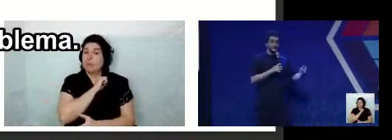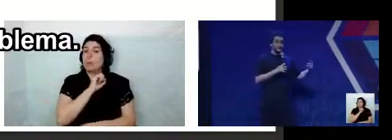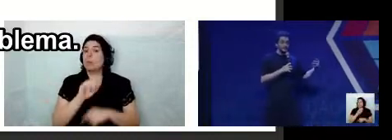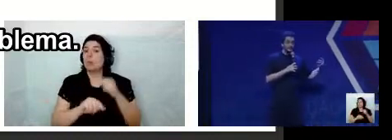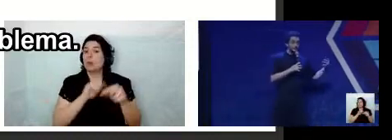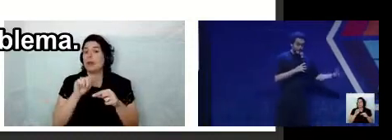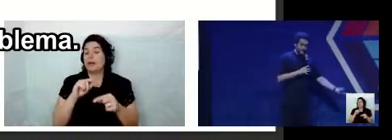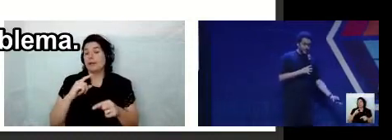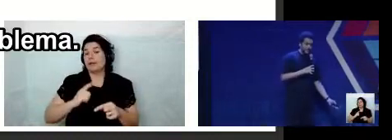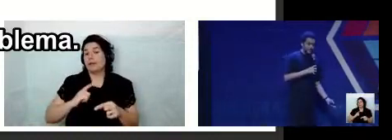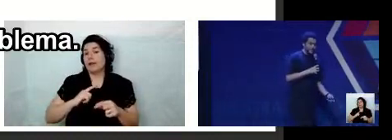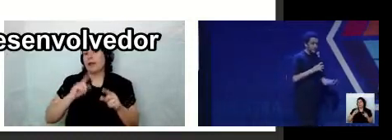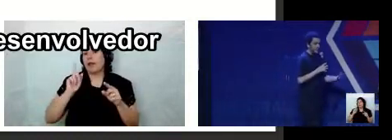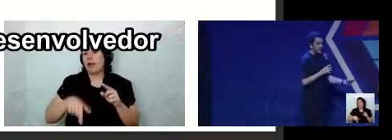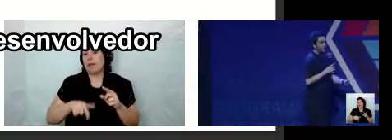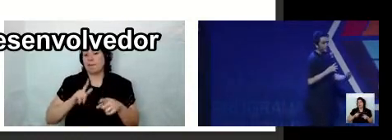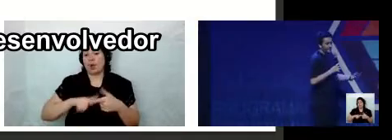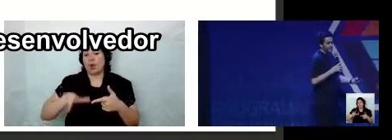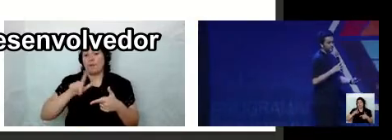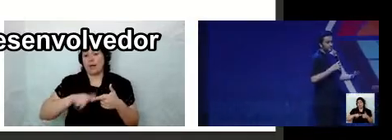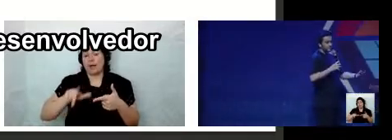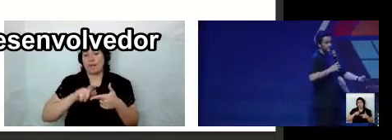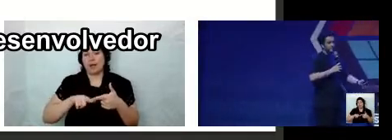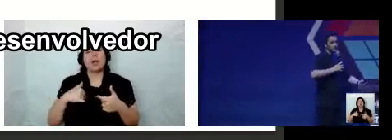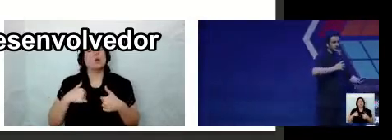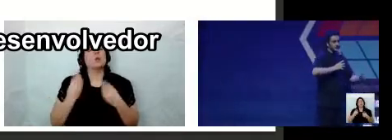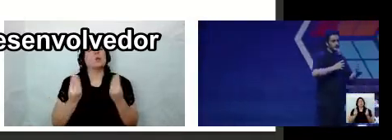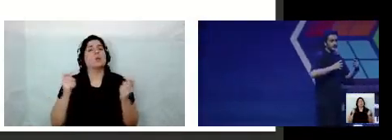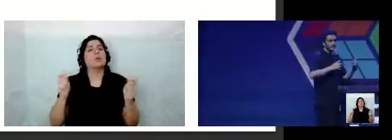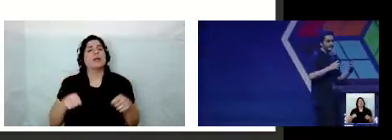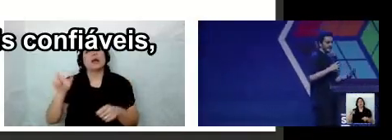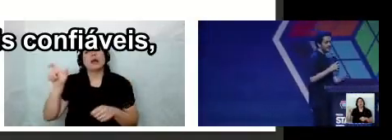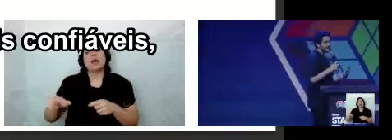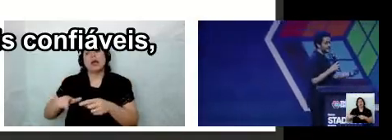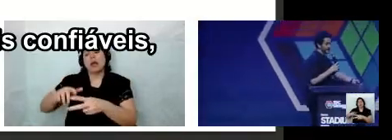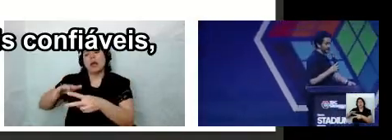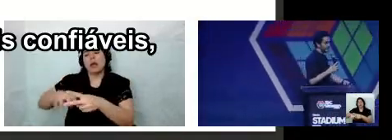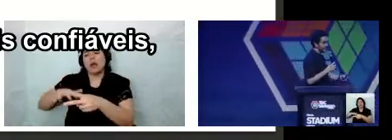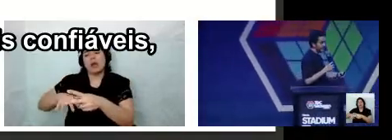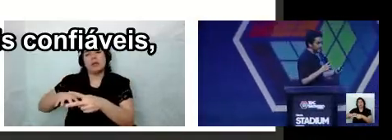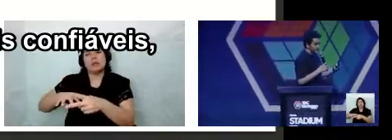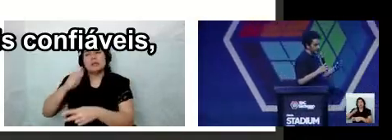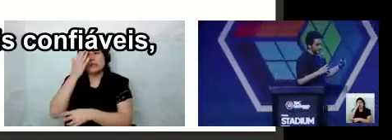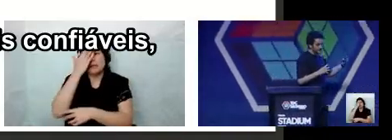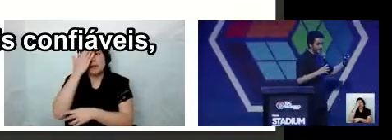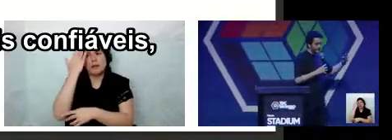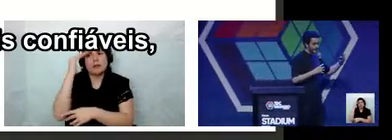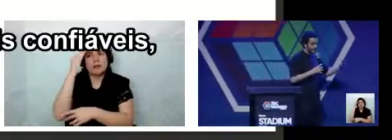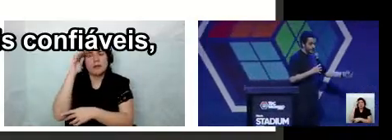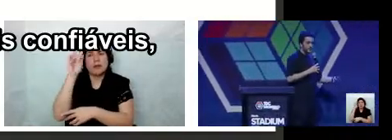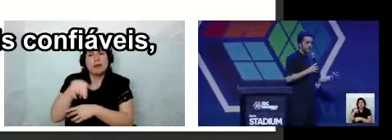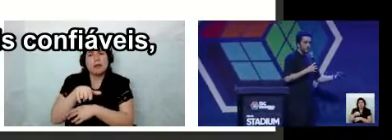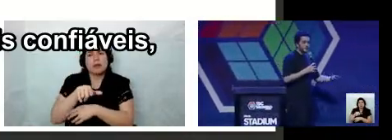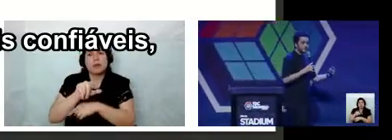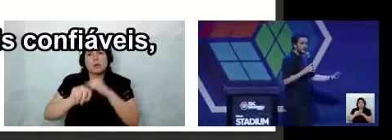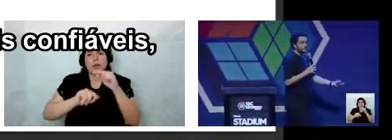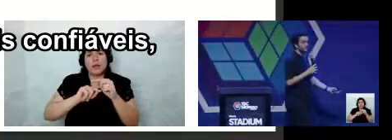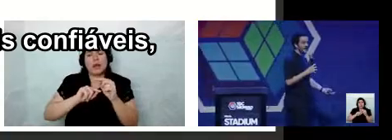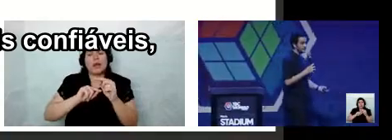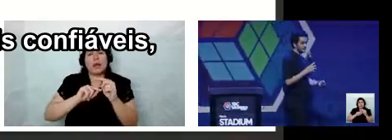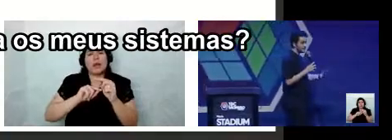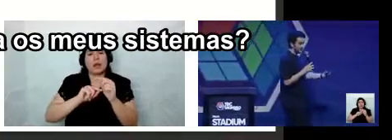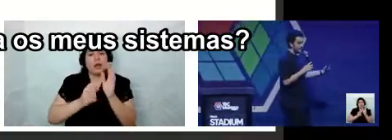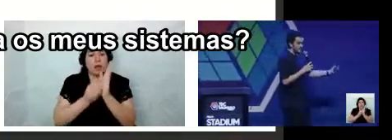ter esse problema. Então, como eu faço para o meu desenvolvedor ficar ciente e produzir códigos